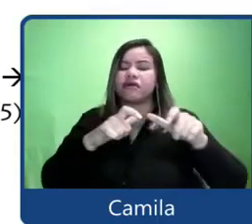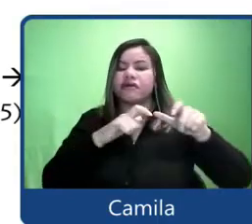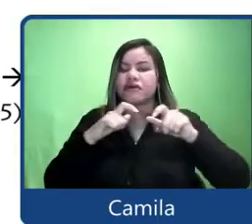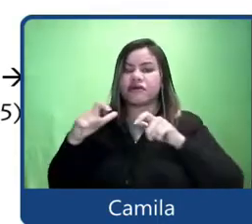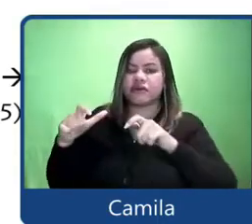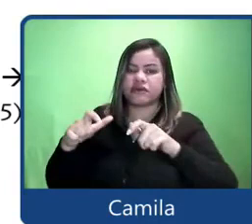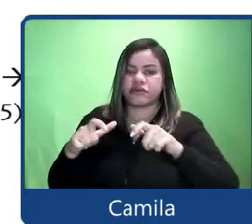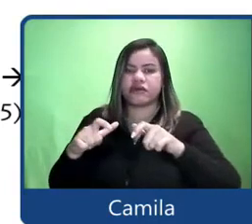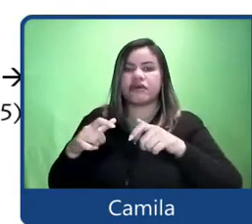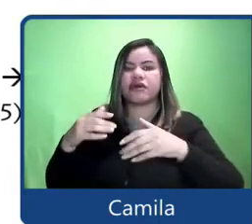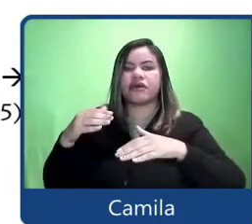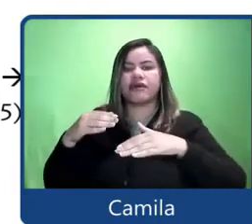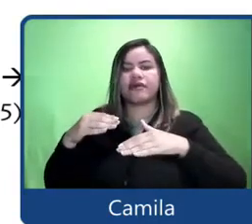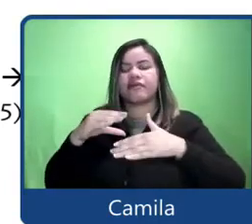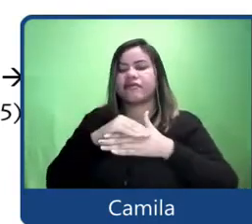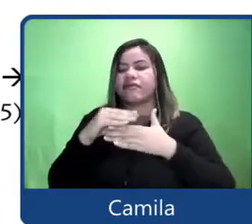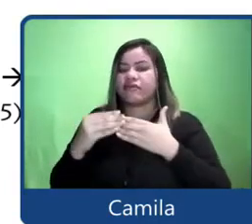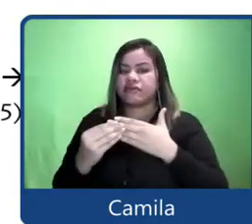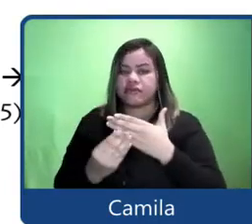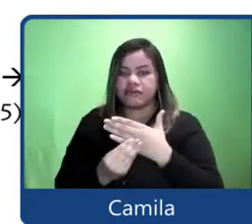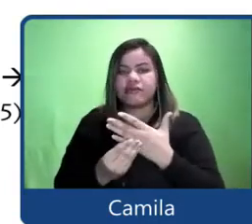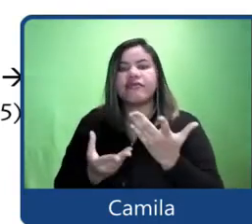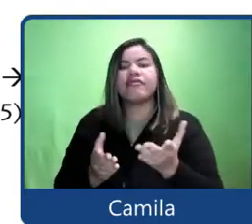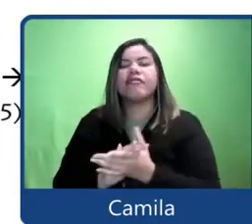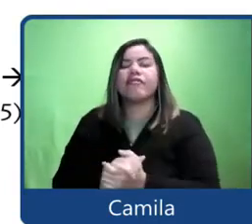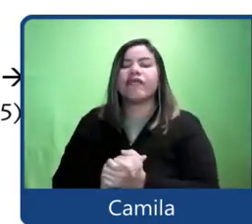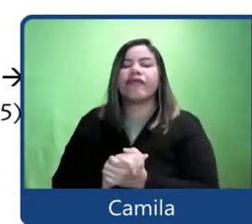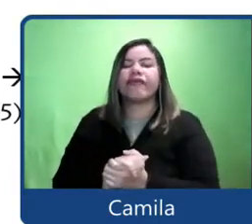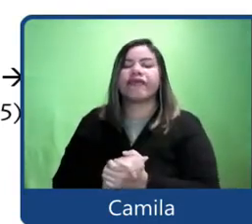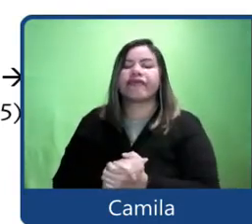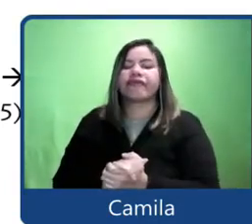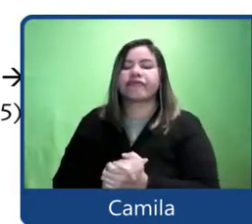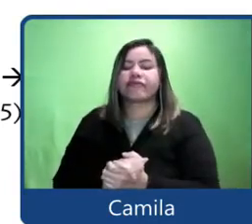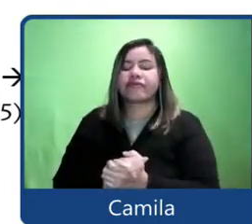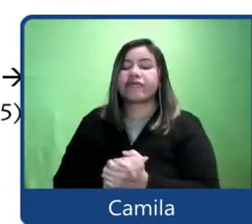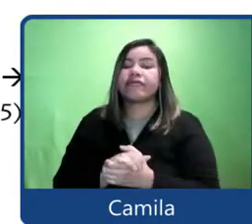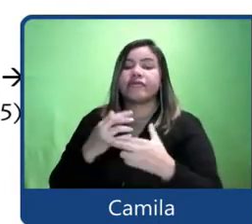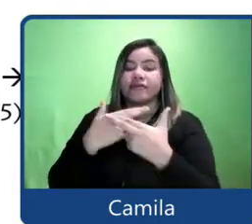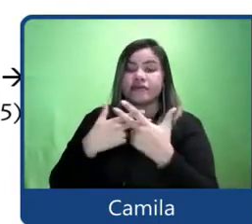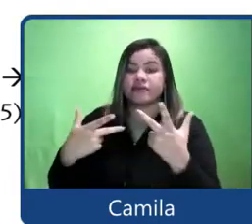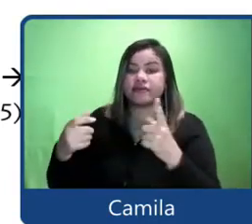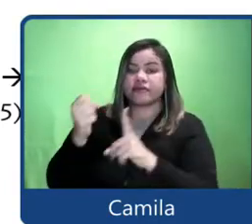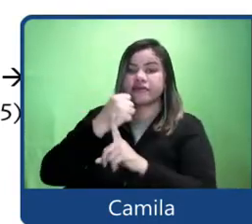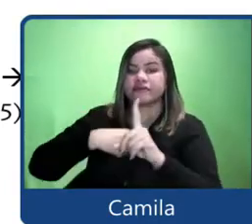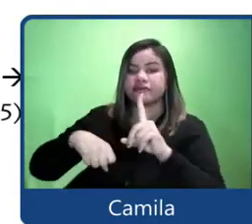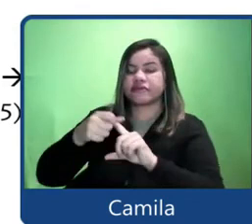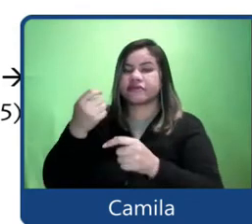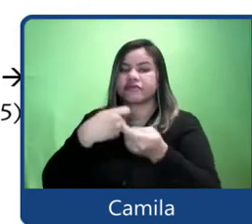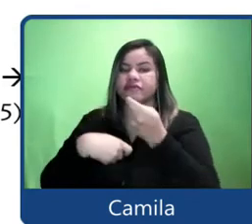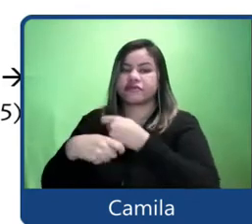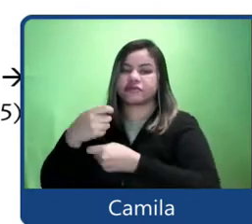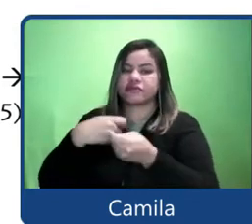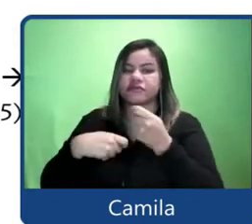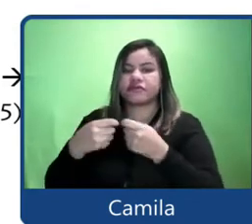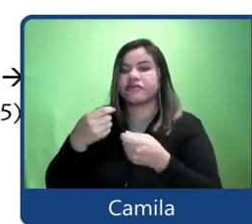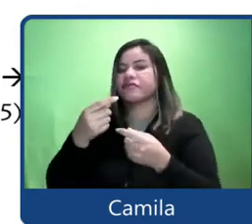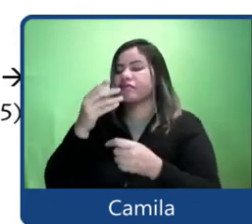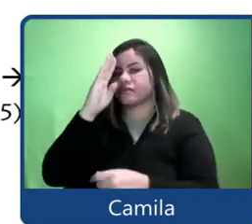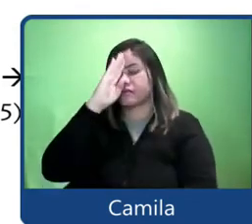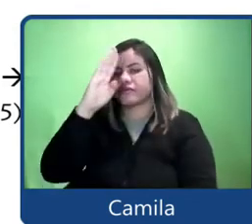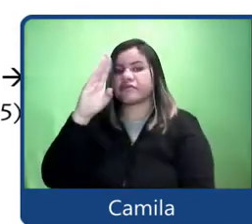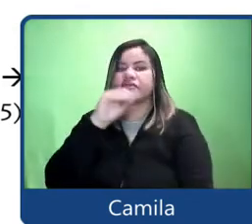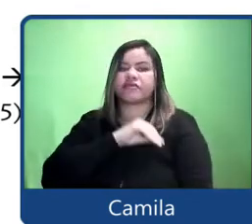física e dos recursos socioeconômicos, principalmente renda, nível de